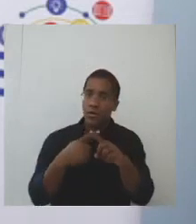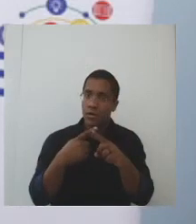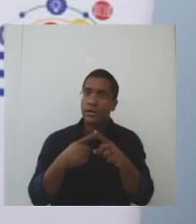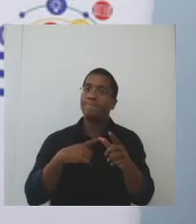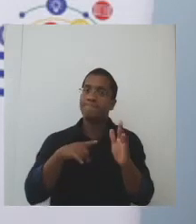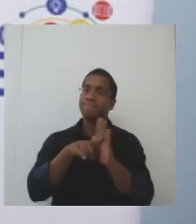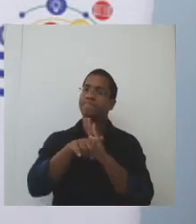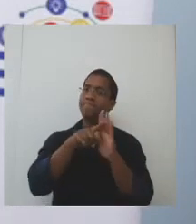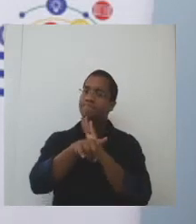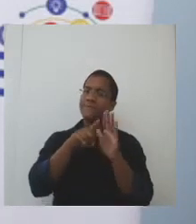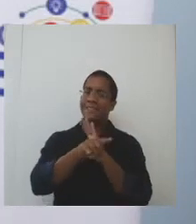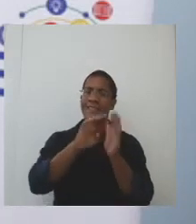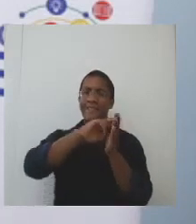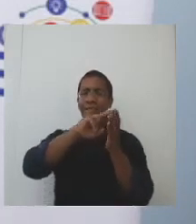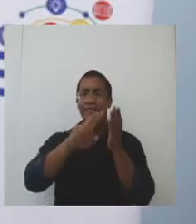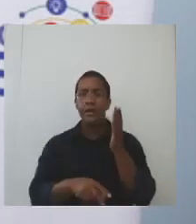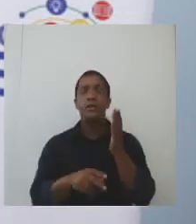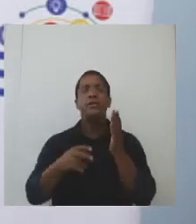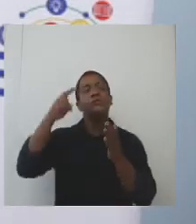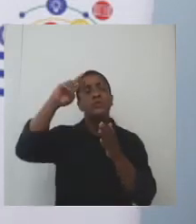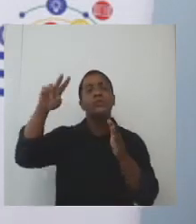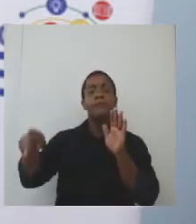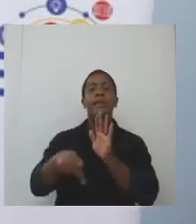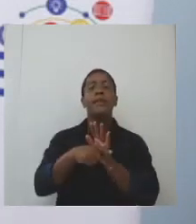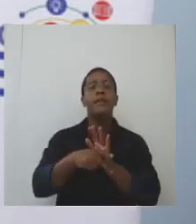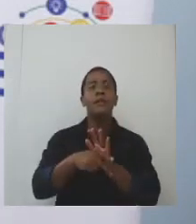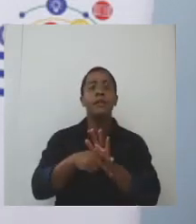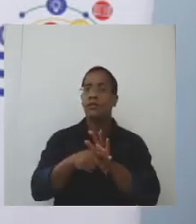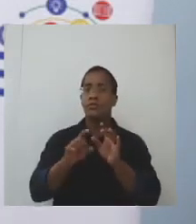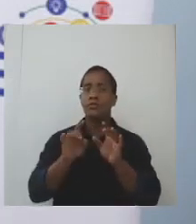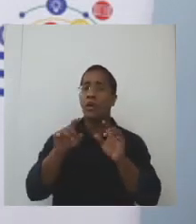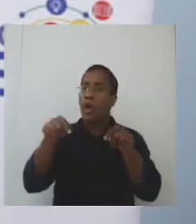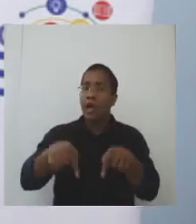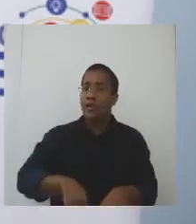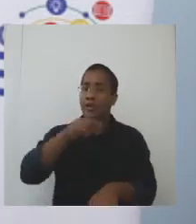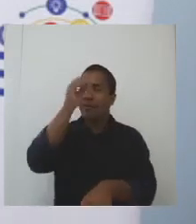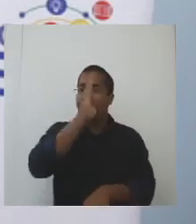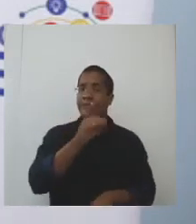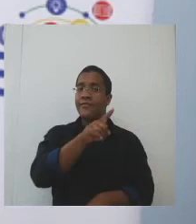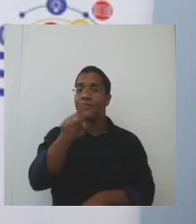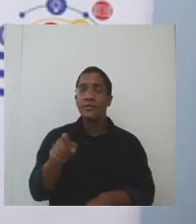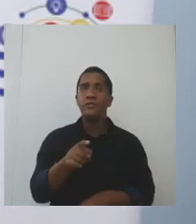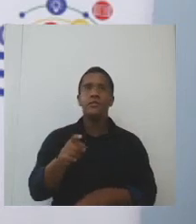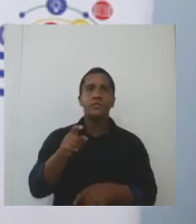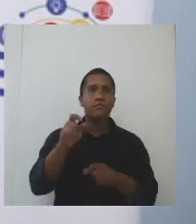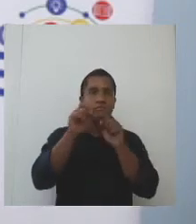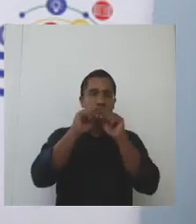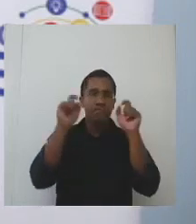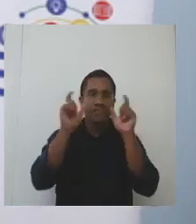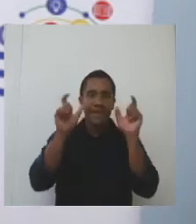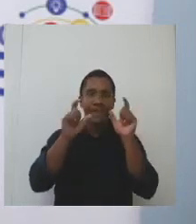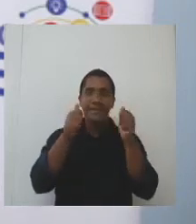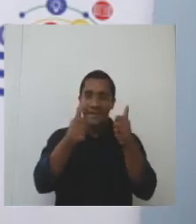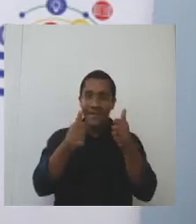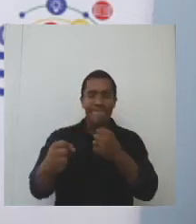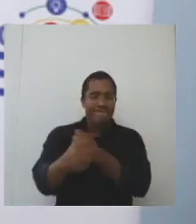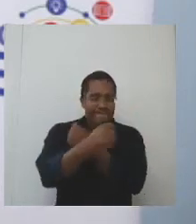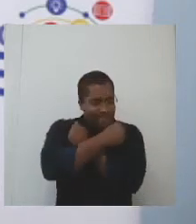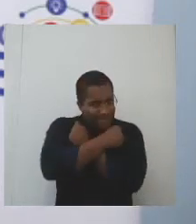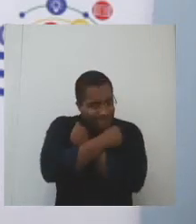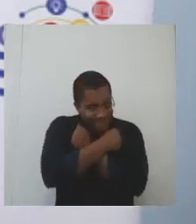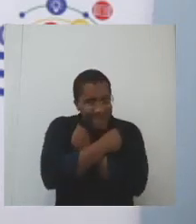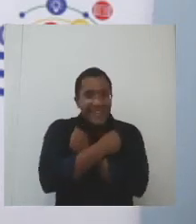essa história só aconteceu na nossa história, então você precisa estar atento a isso. Forte abraço,